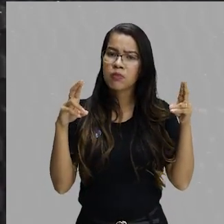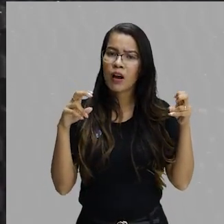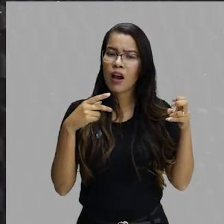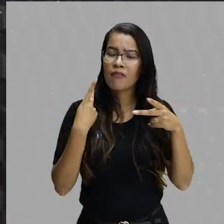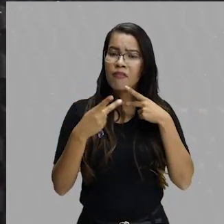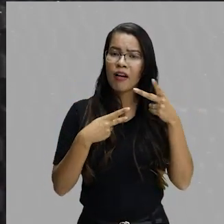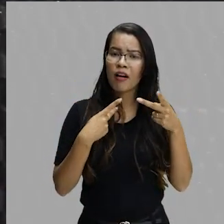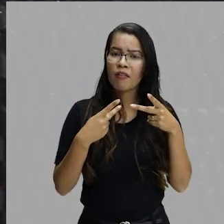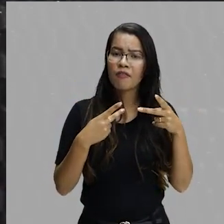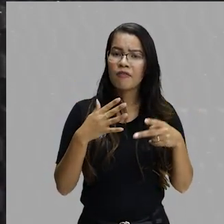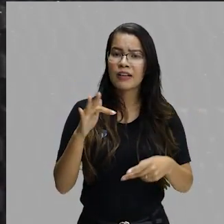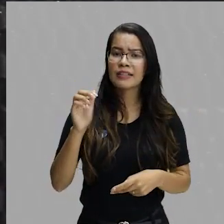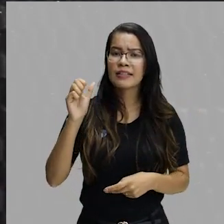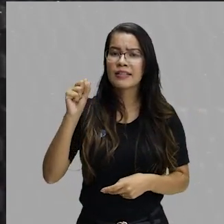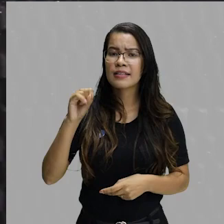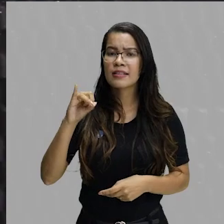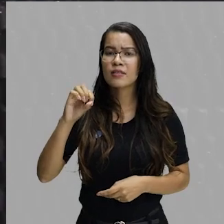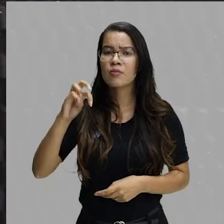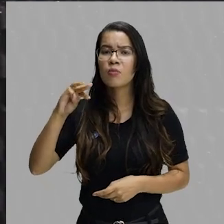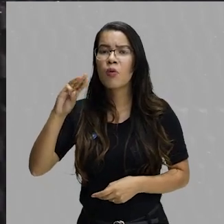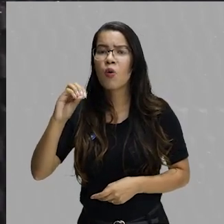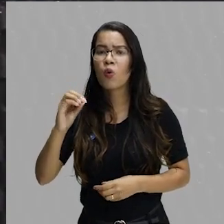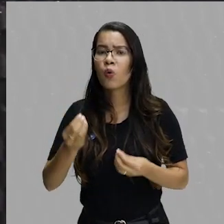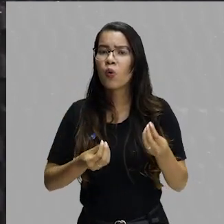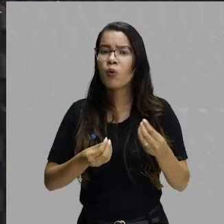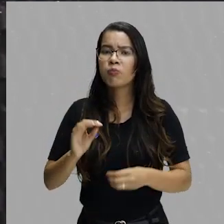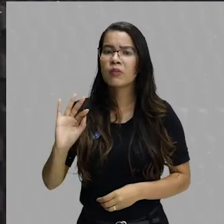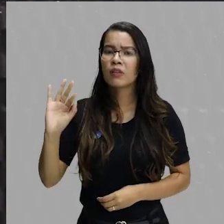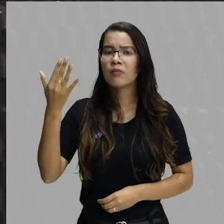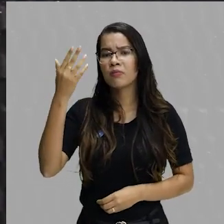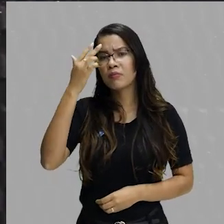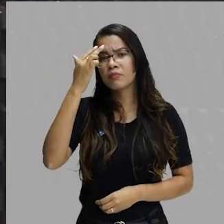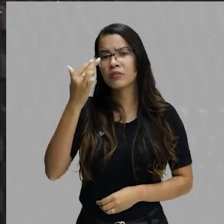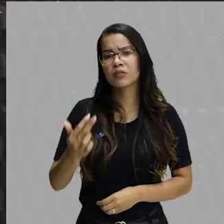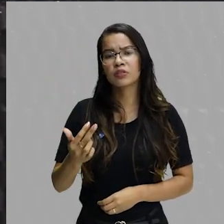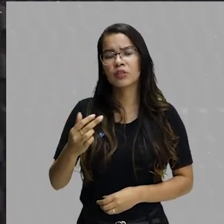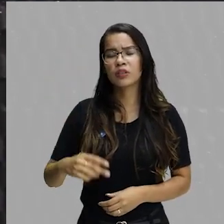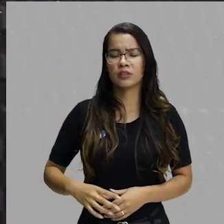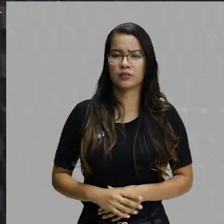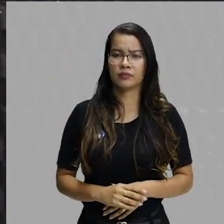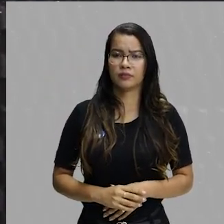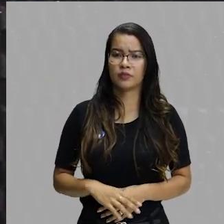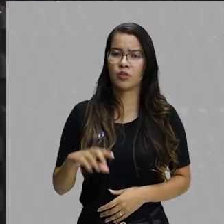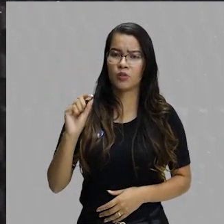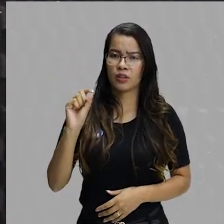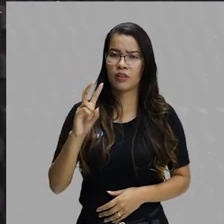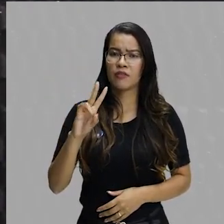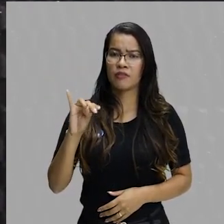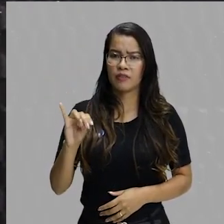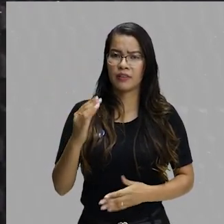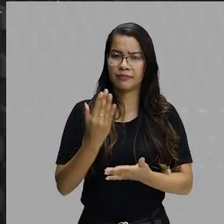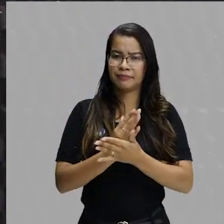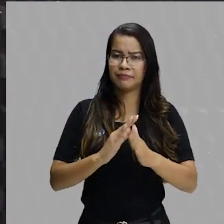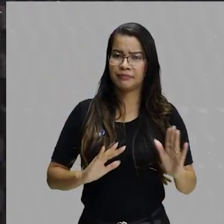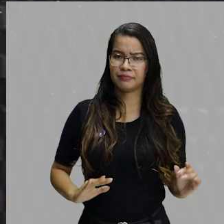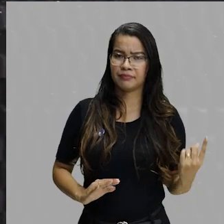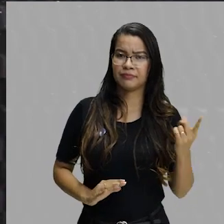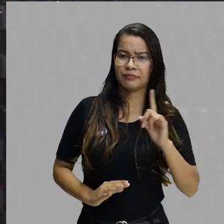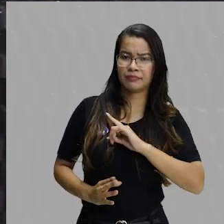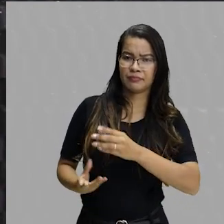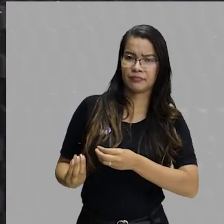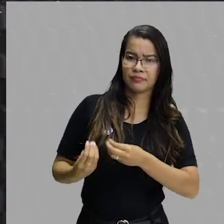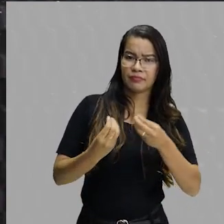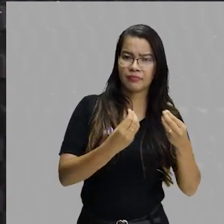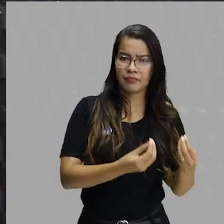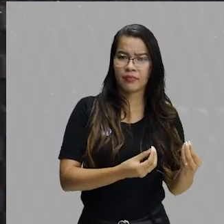como fenômeno histórico. E como fenômeno histórico, o que vai acabar nos dando pistas